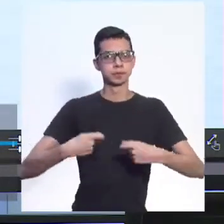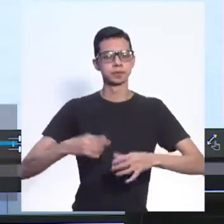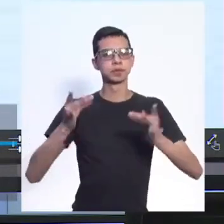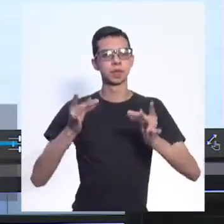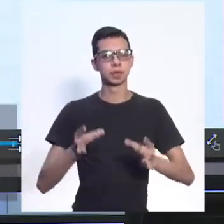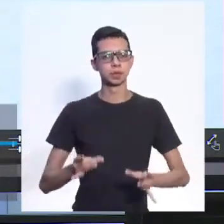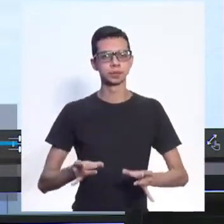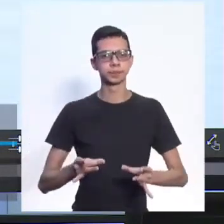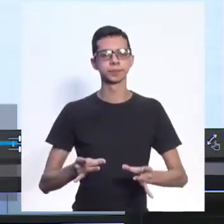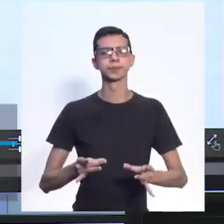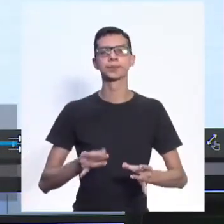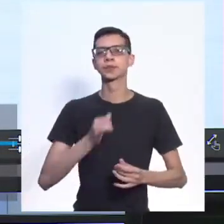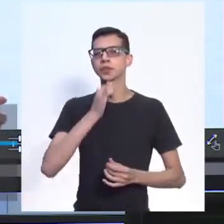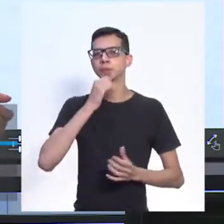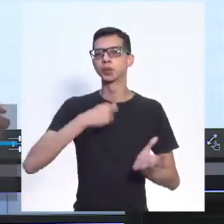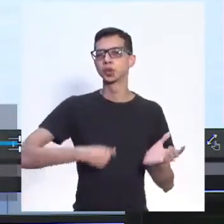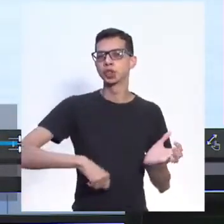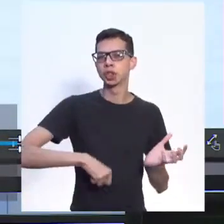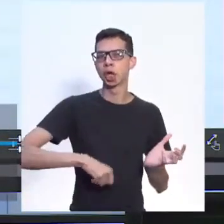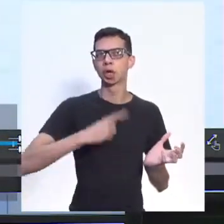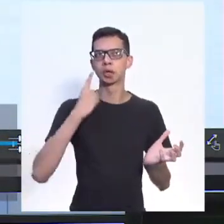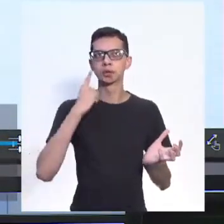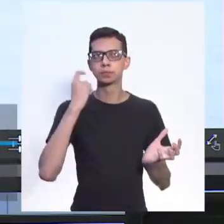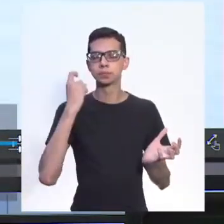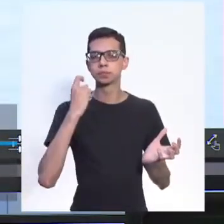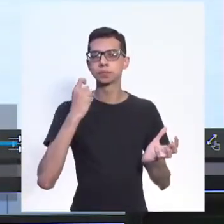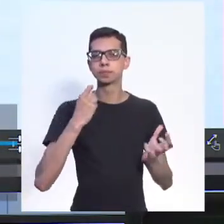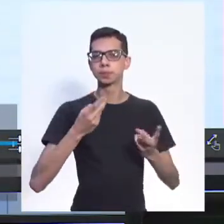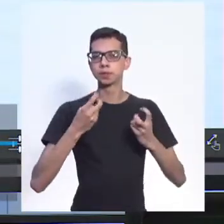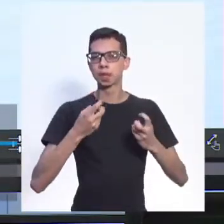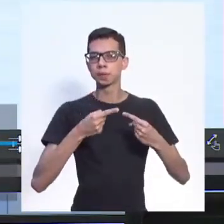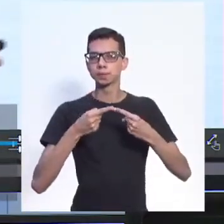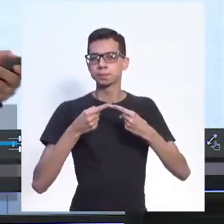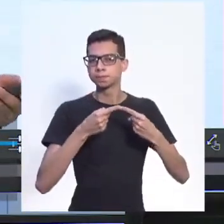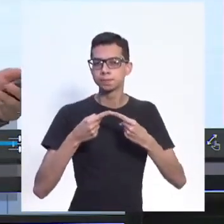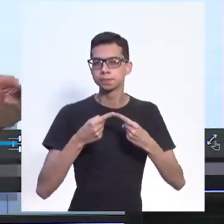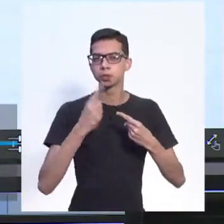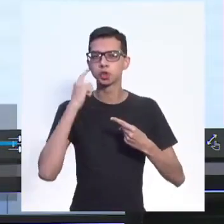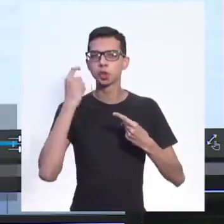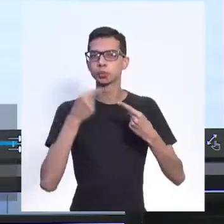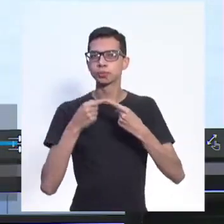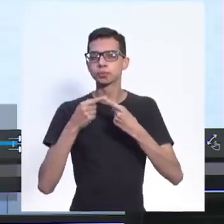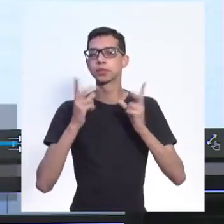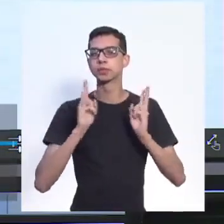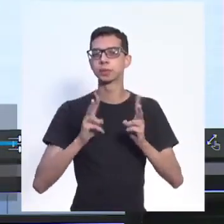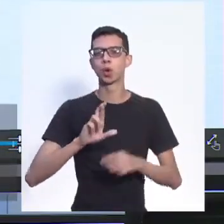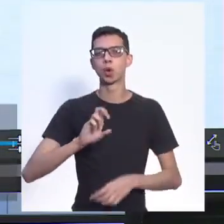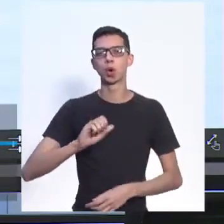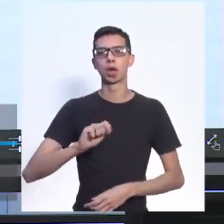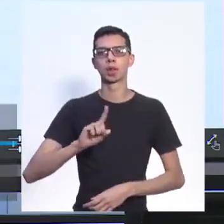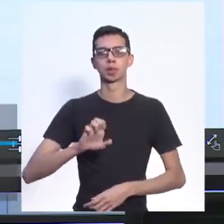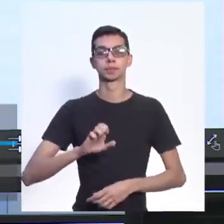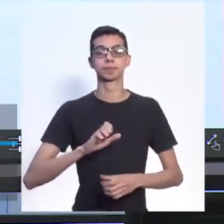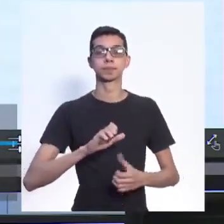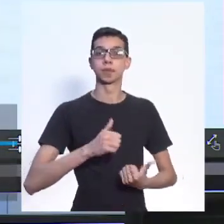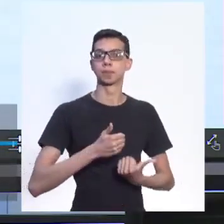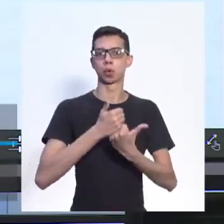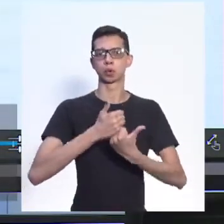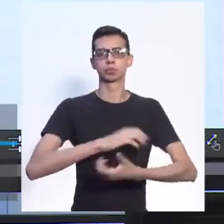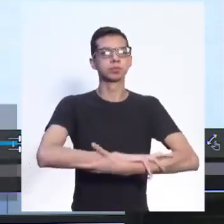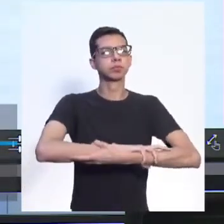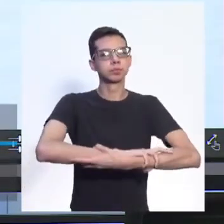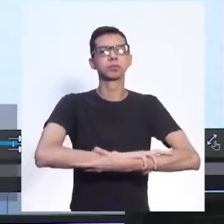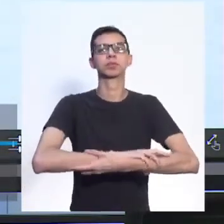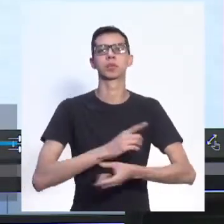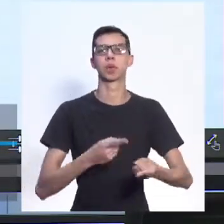troca encordoamento de guitarra, ele faz afinação de instrumento, enfim. O roadie é um braço direito do músico. Ele está ali como um apoio mesmo, né? Você vê, tem